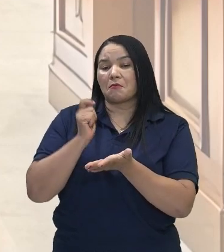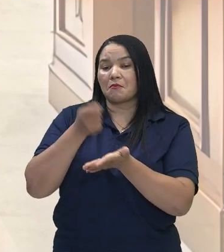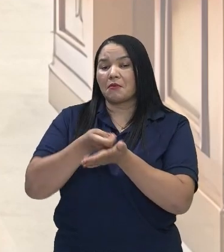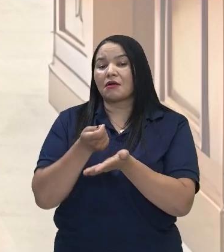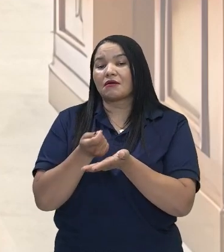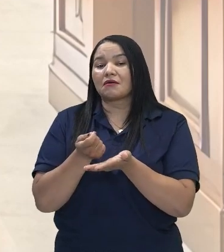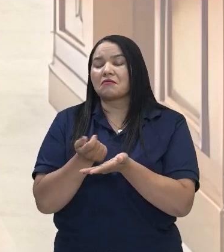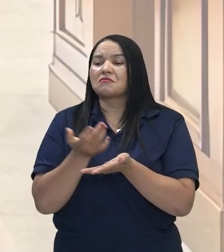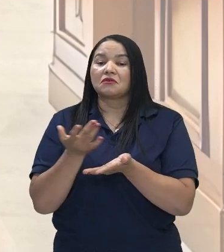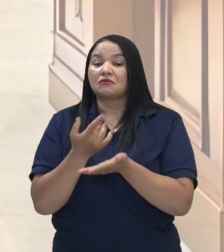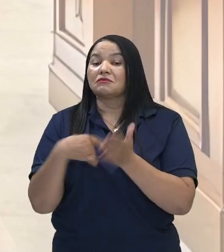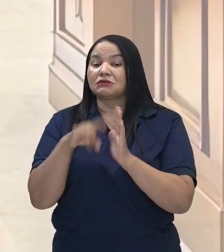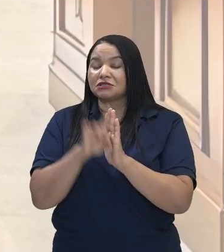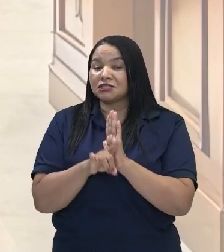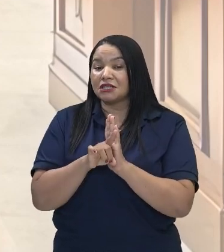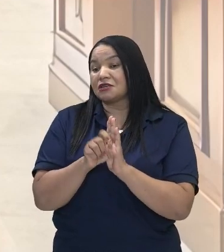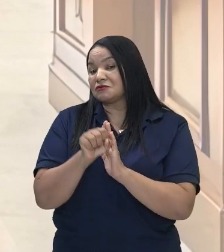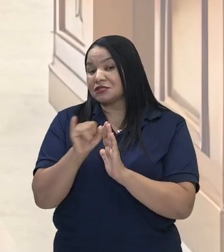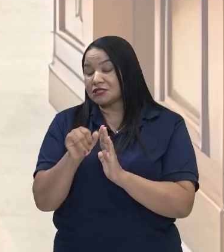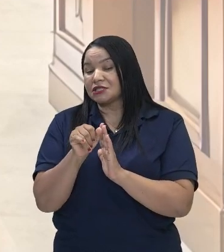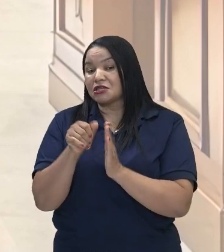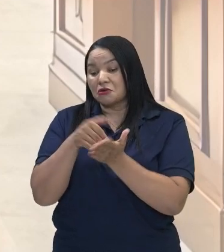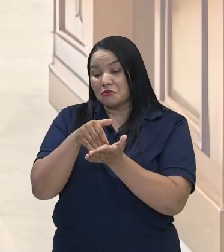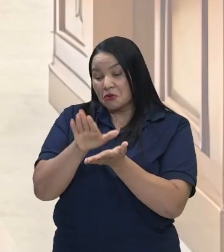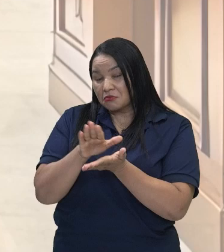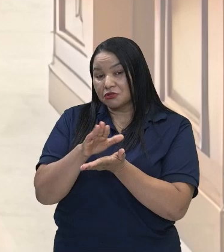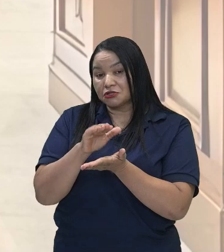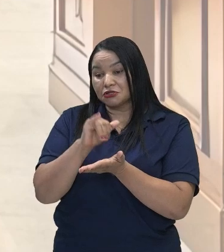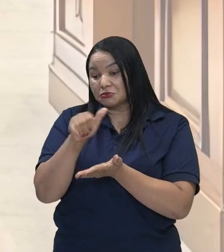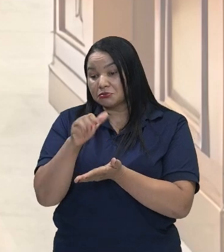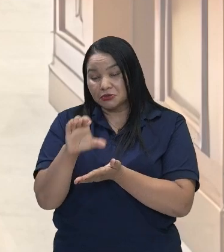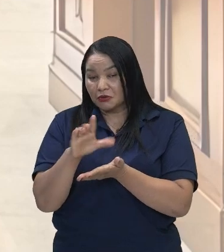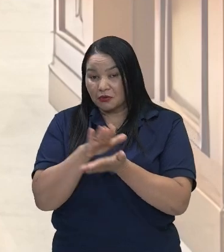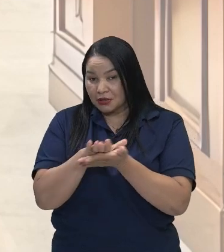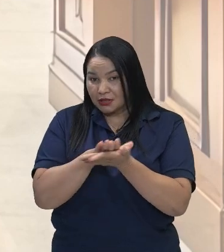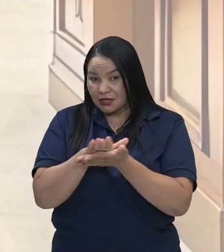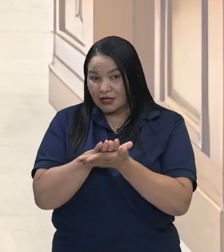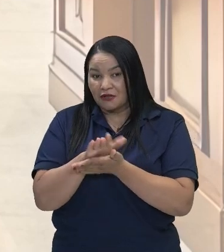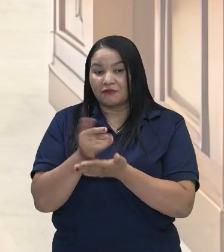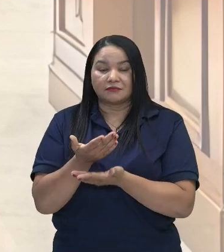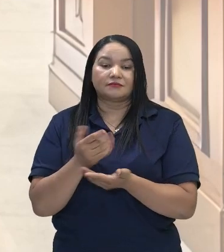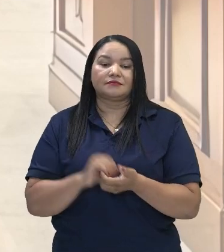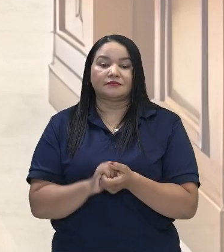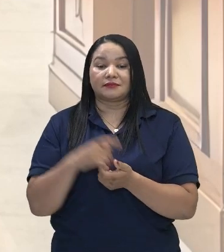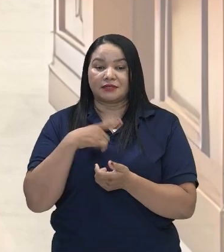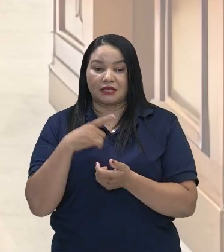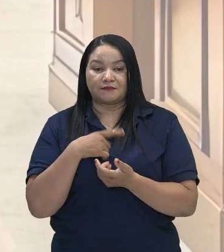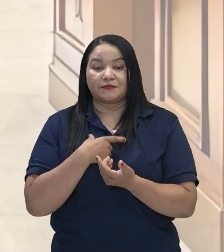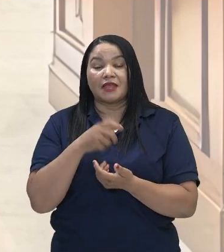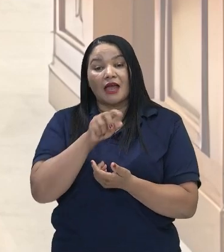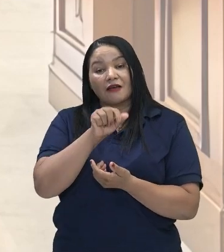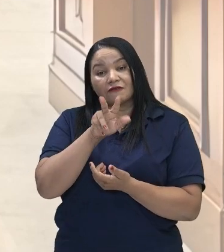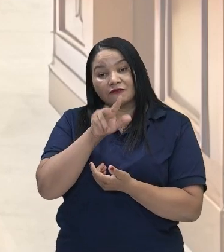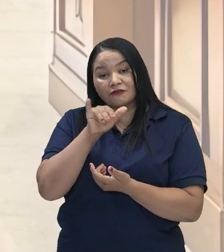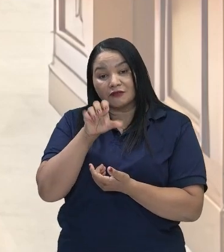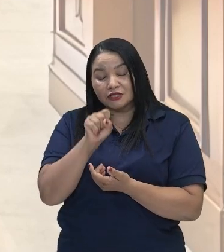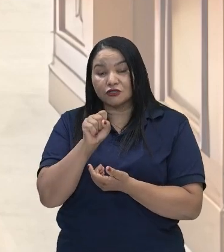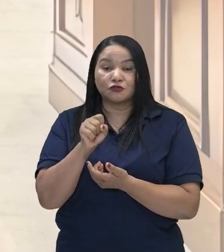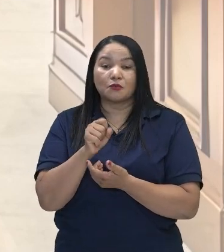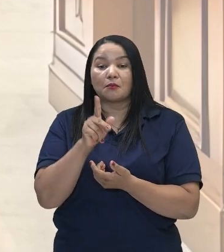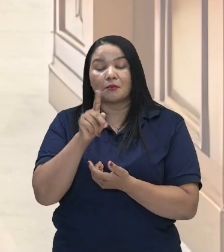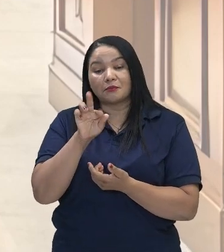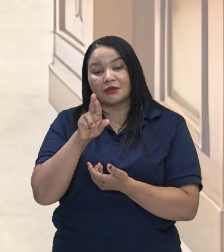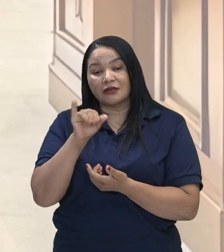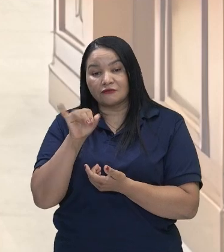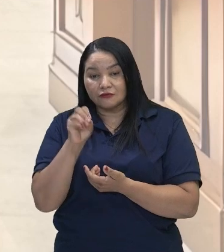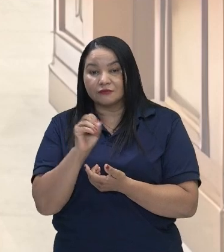direito, desde que ele seja demitido, né, sem justa causa? O que ele tem direito? O trabalhador ele tem direito ao aviso prévio, ao saldo